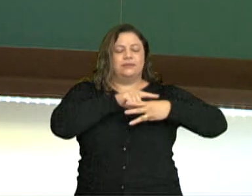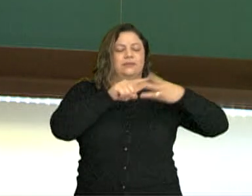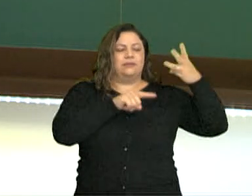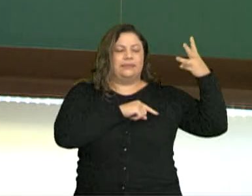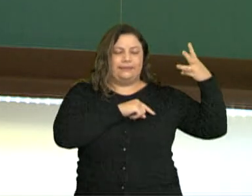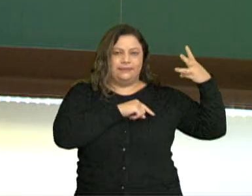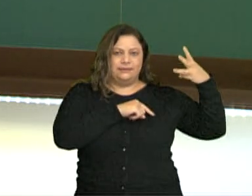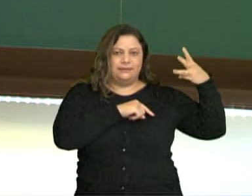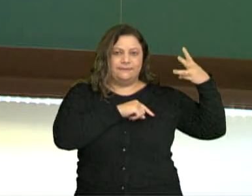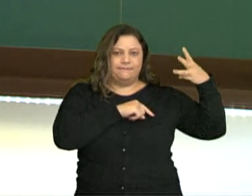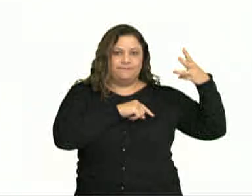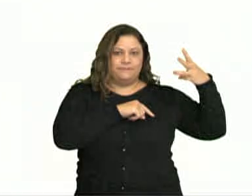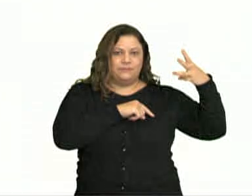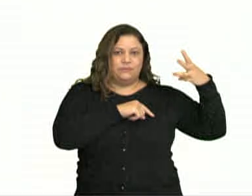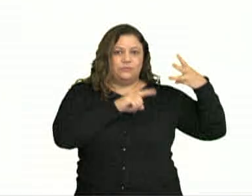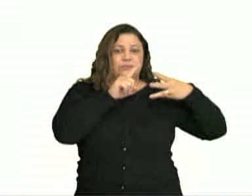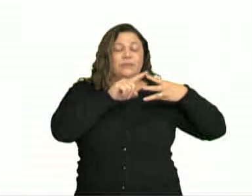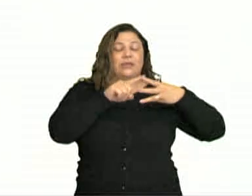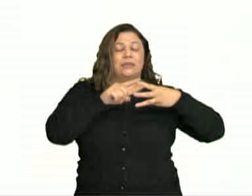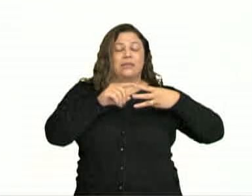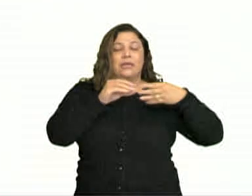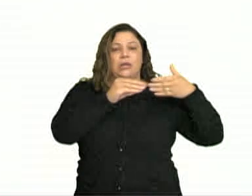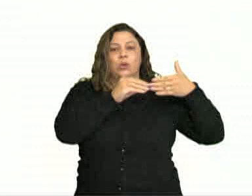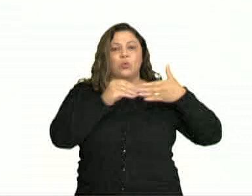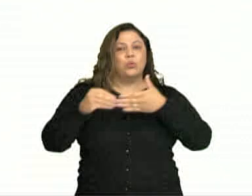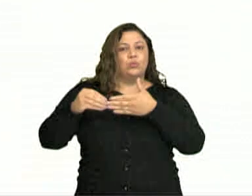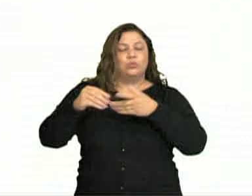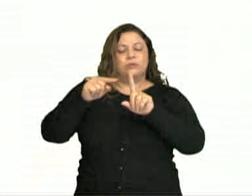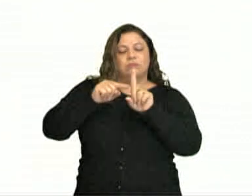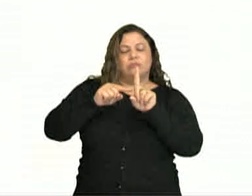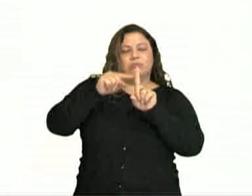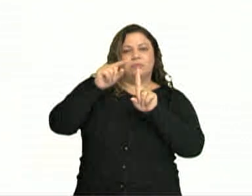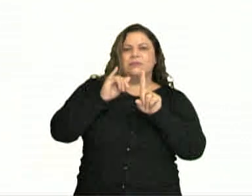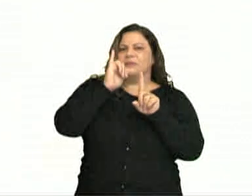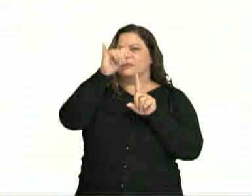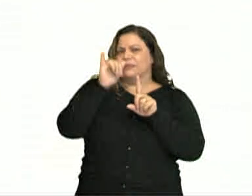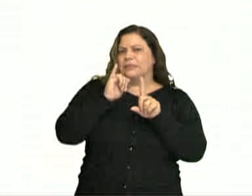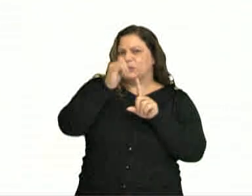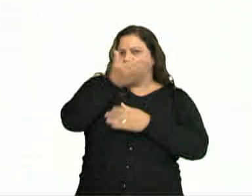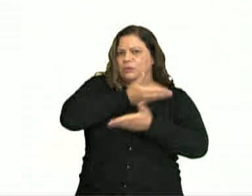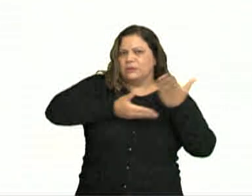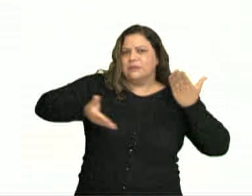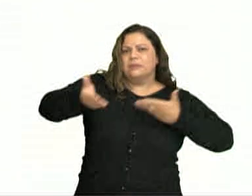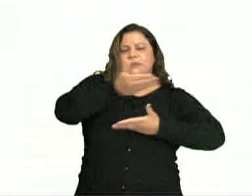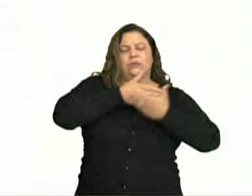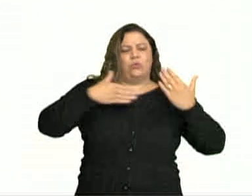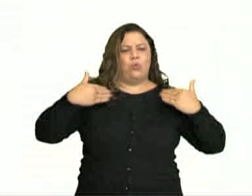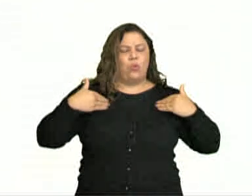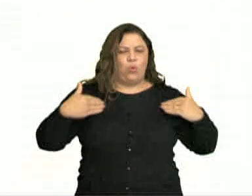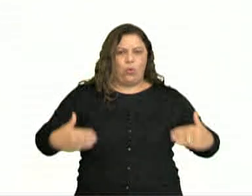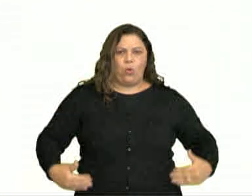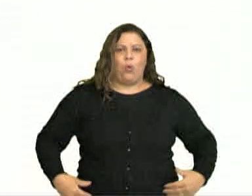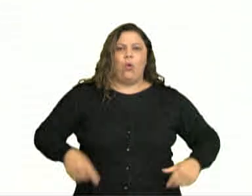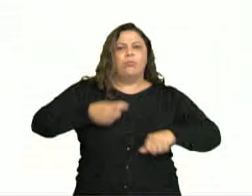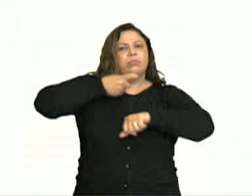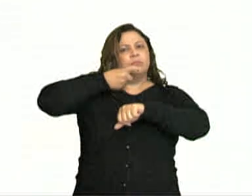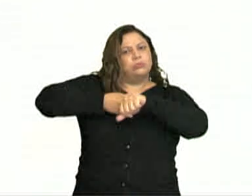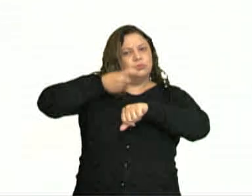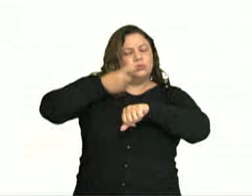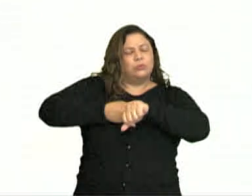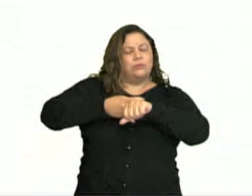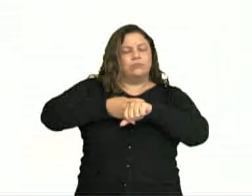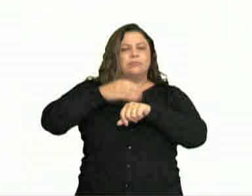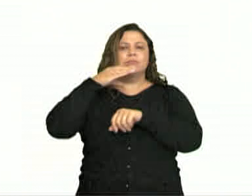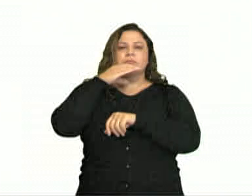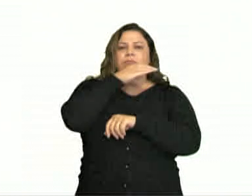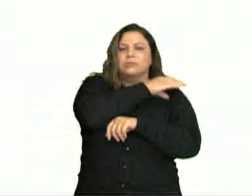formas. Então, a gente tem a condução térmica, que a energia é transmitida por meio de corpos sólidos que são aquecidos por